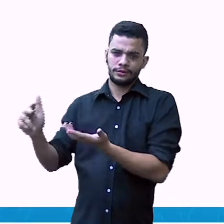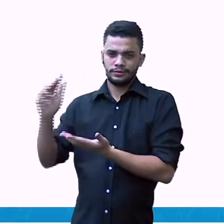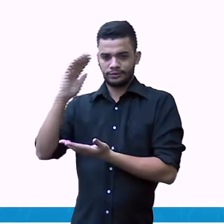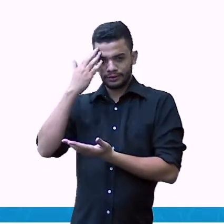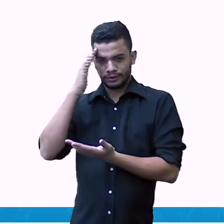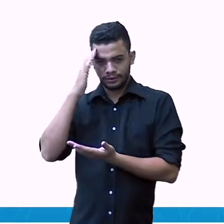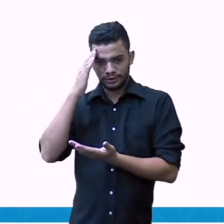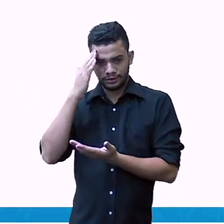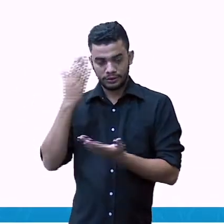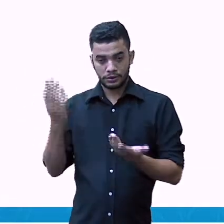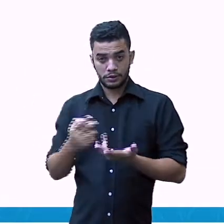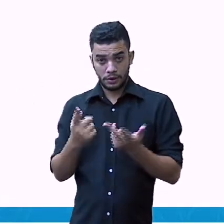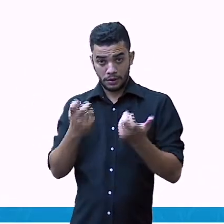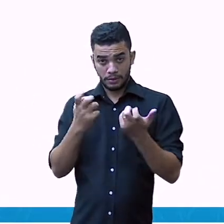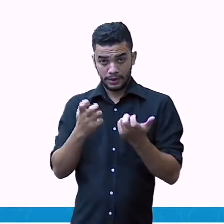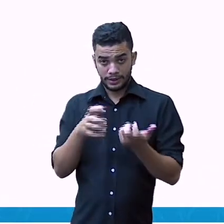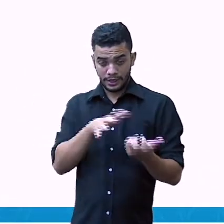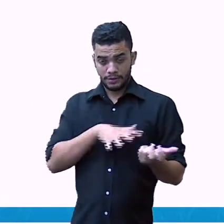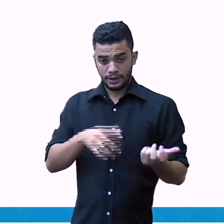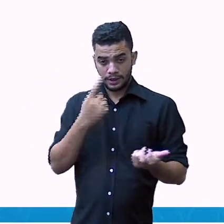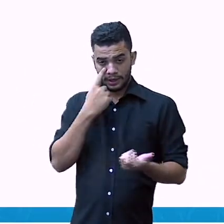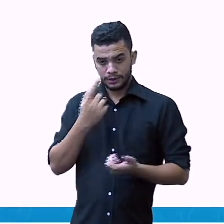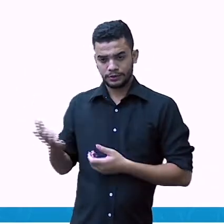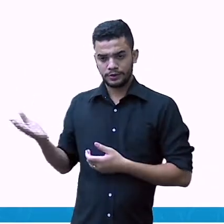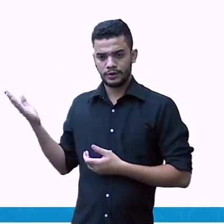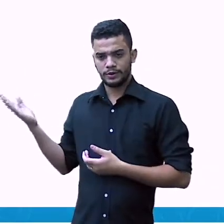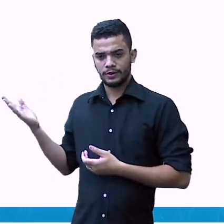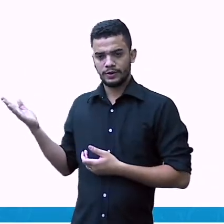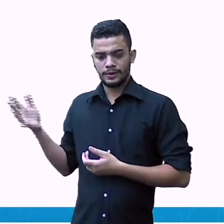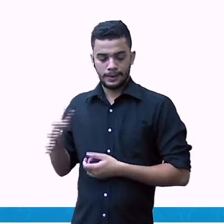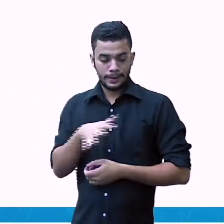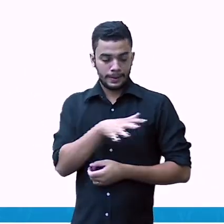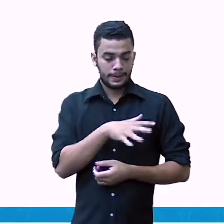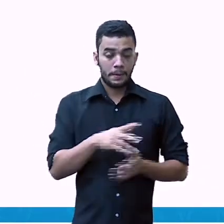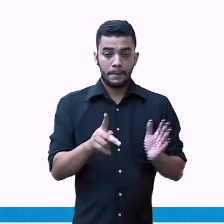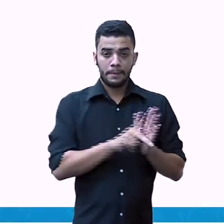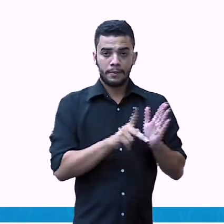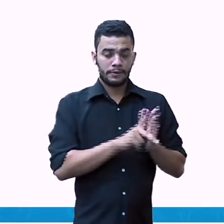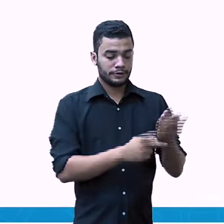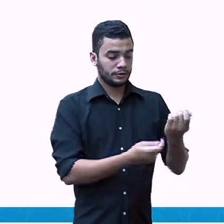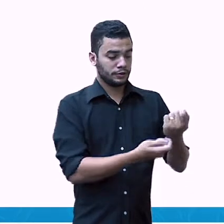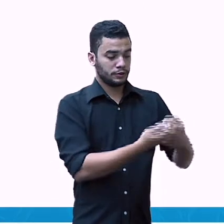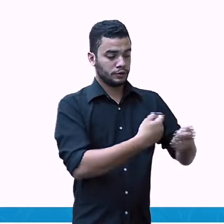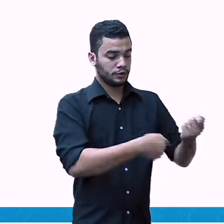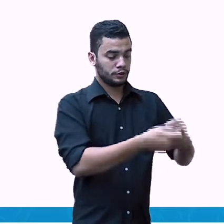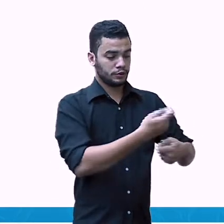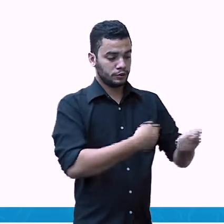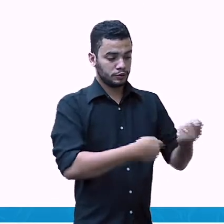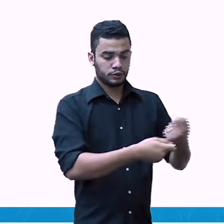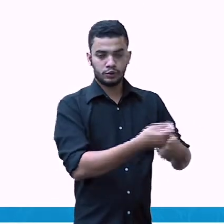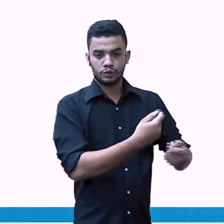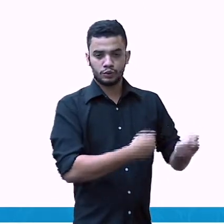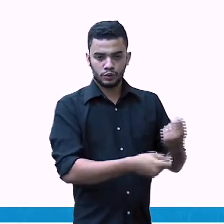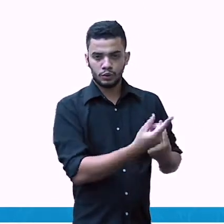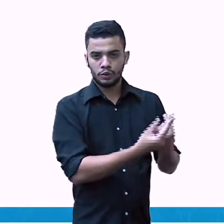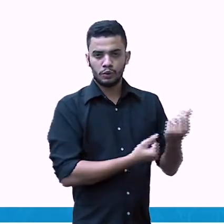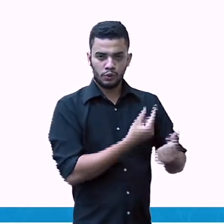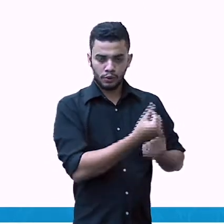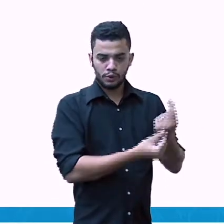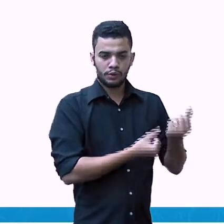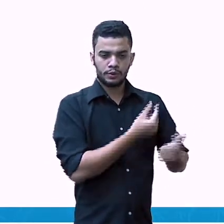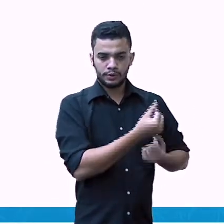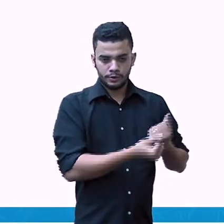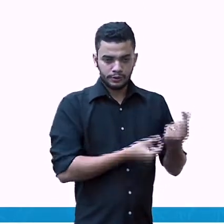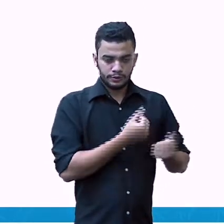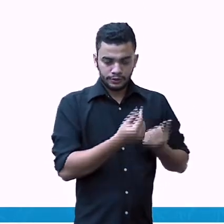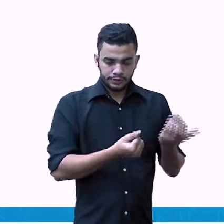encontramos no Brasil, não é mesmo? Nos setores da economia. Nós vimos lá o setor primário, o setor secundário e